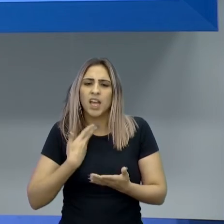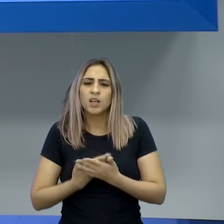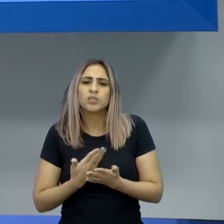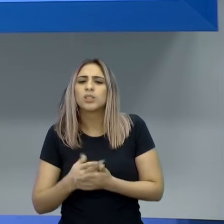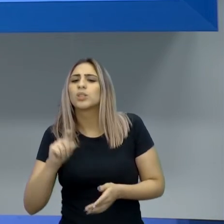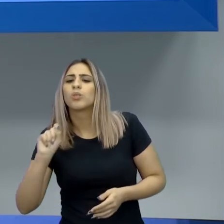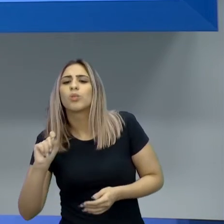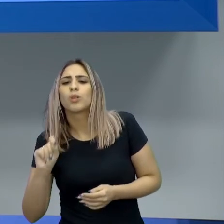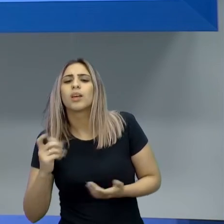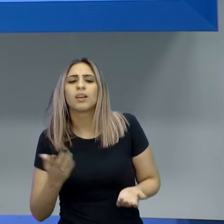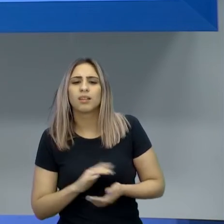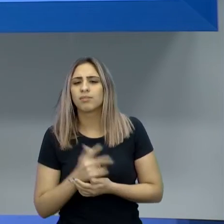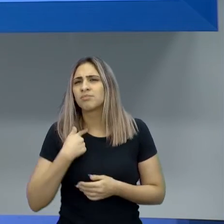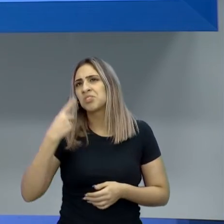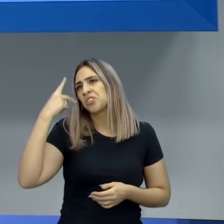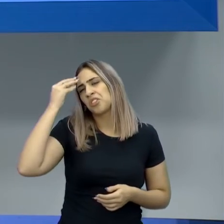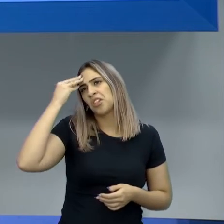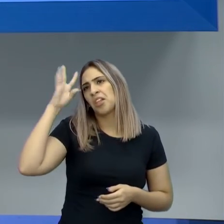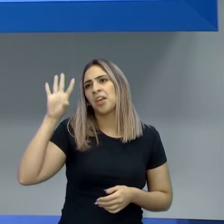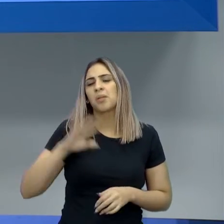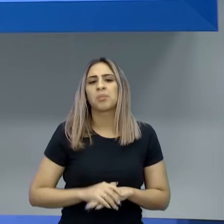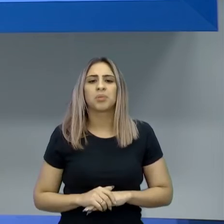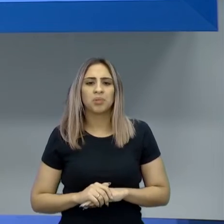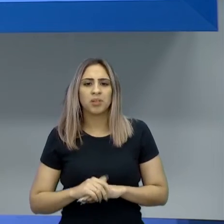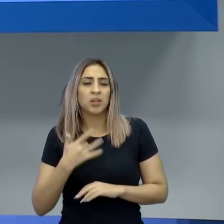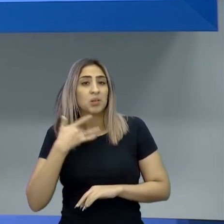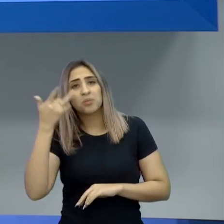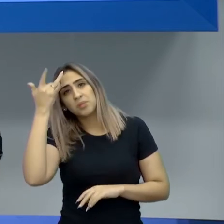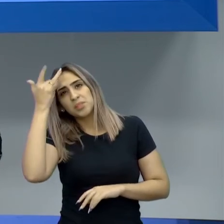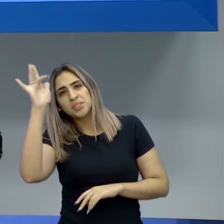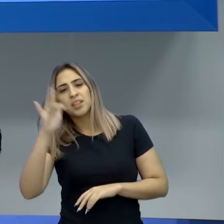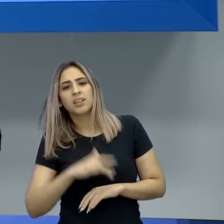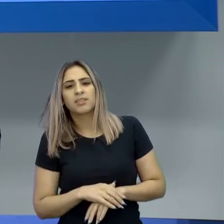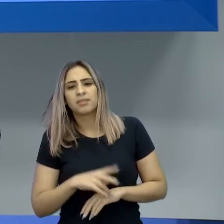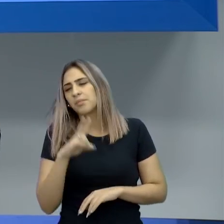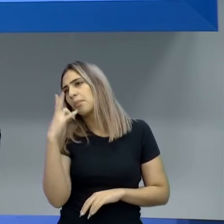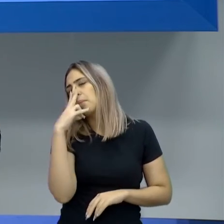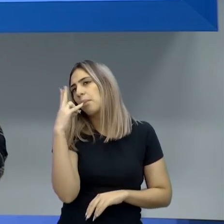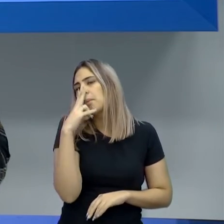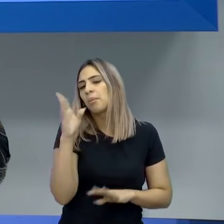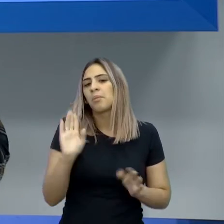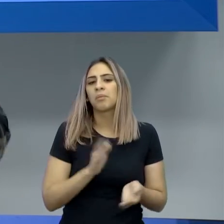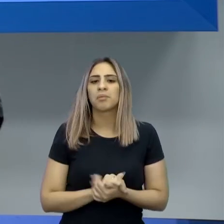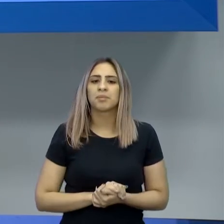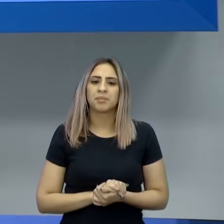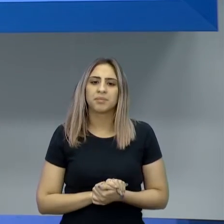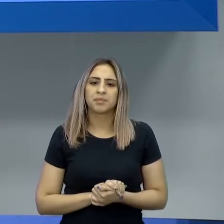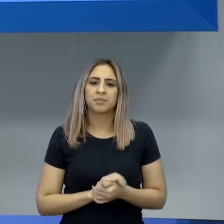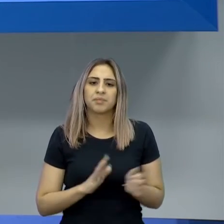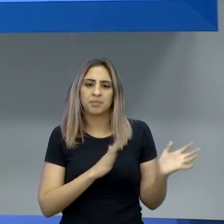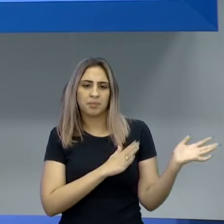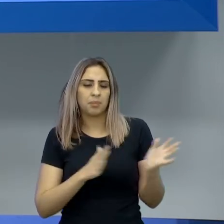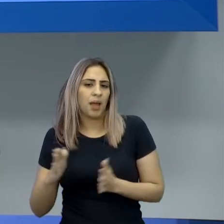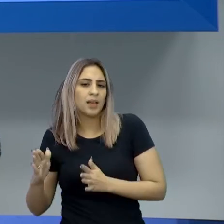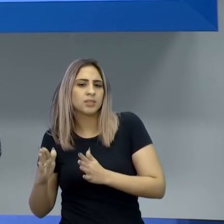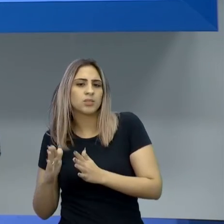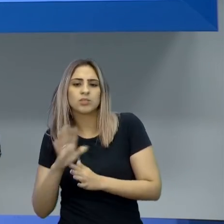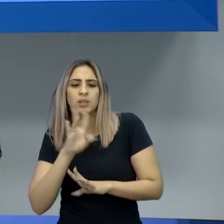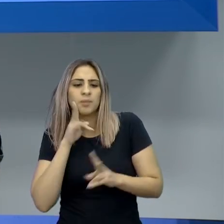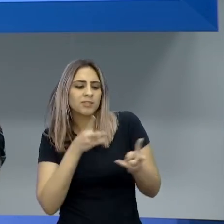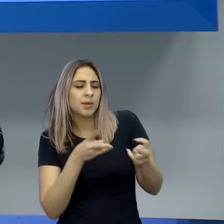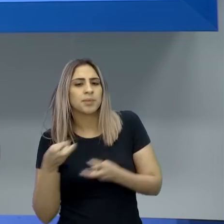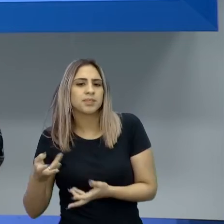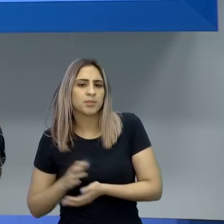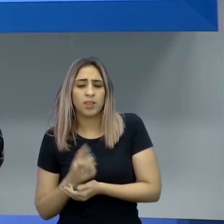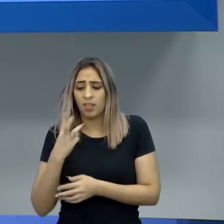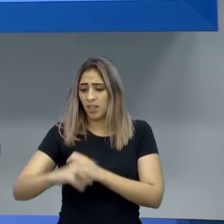quê no ensino médio? Nem lembro. Não sei. Né? Ou dá a impressão que você passou batido, né? Foram 3 anos